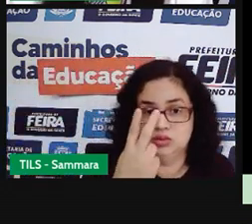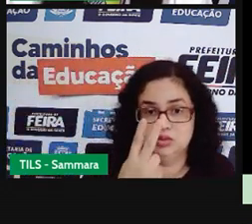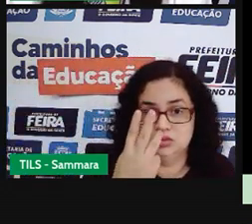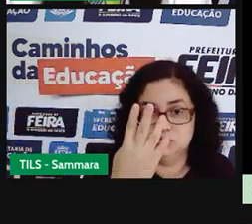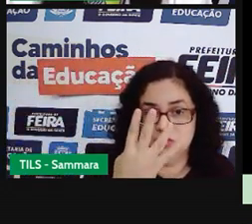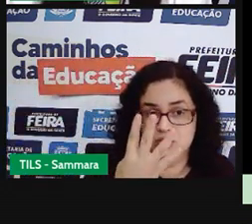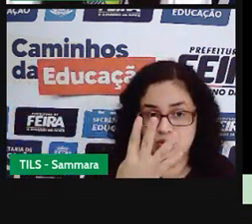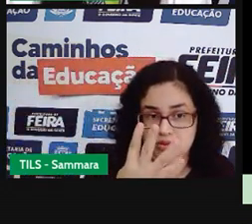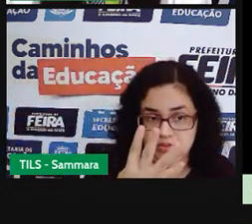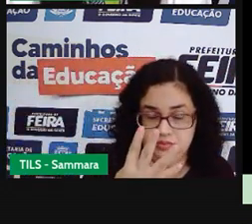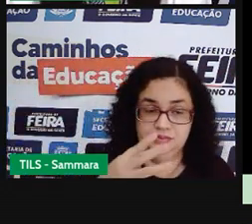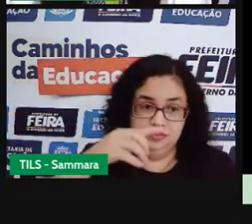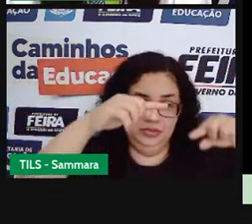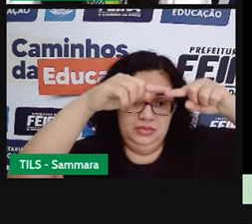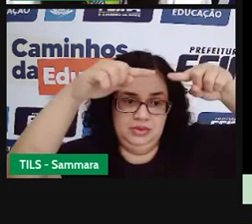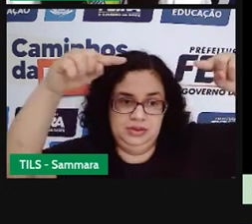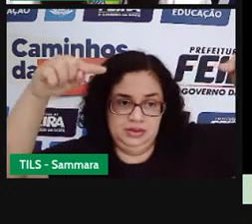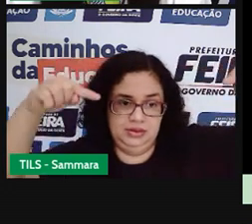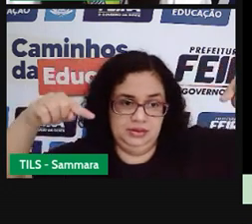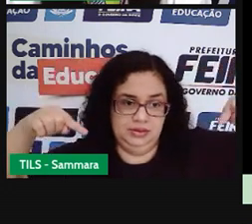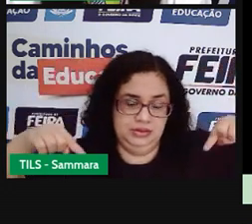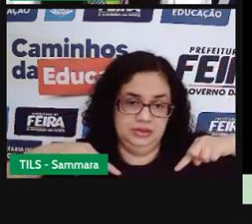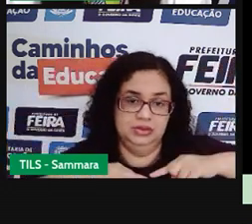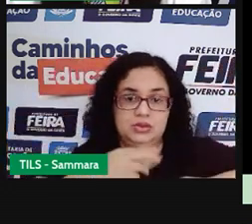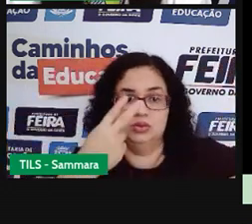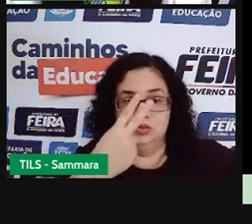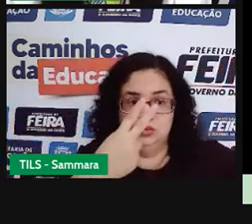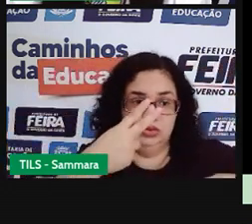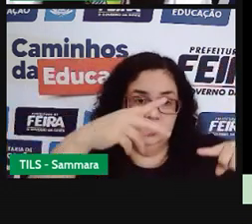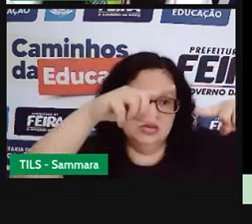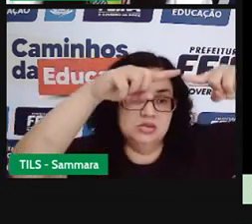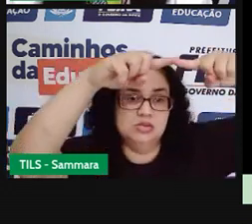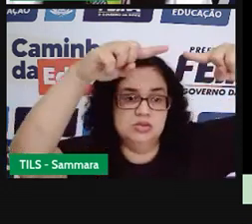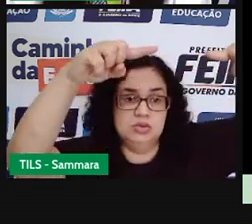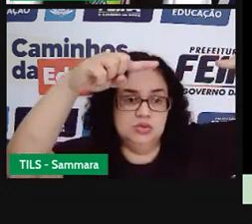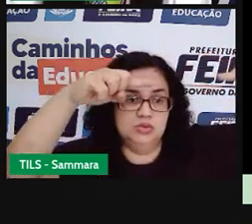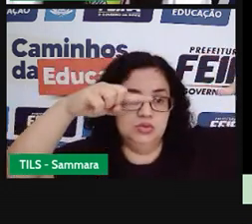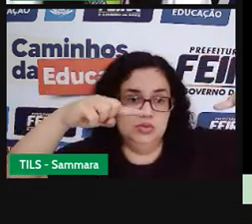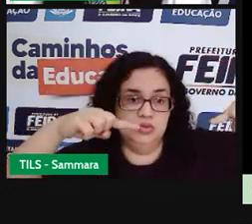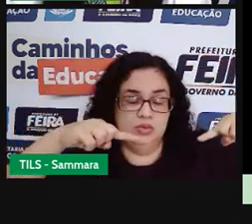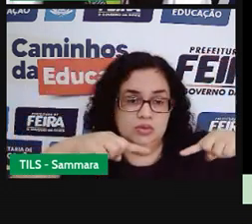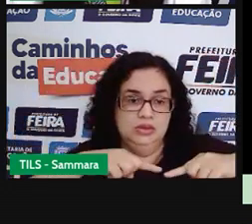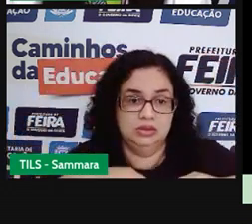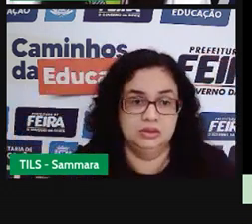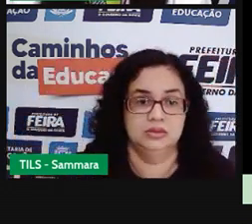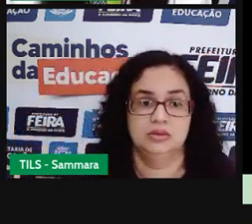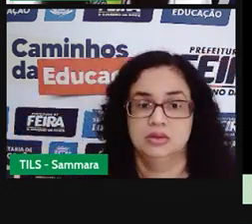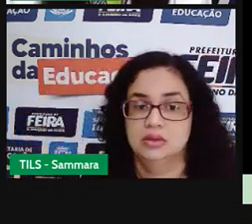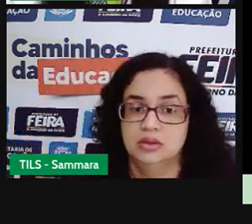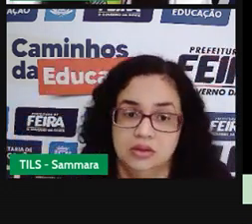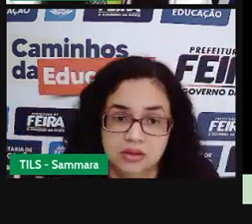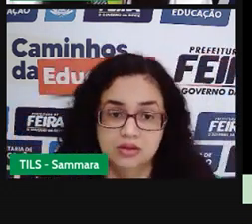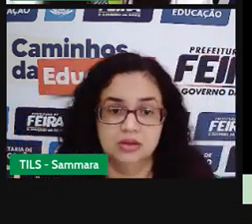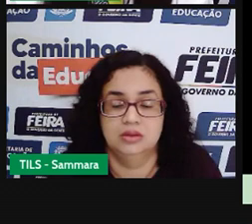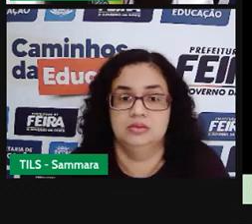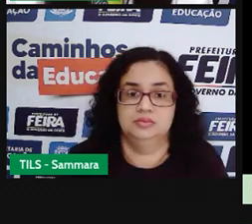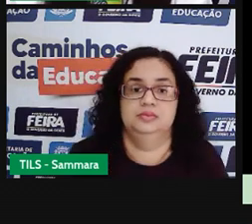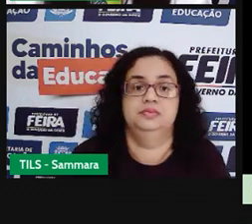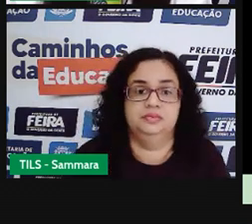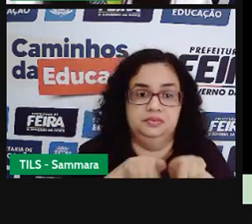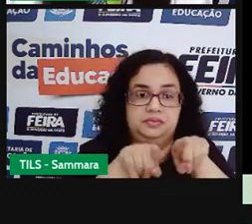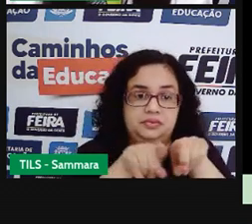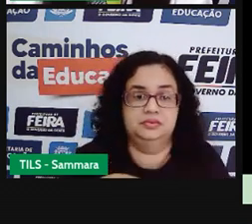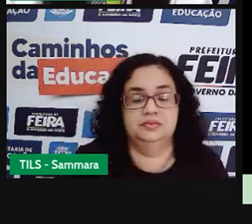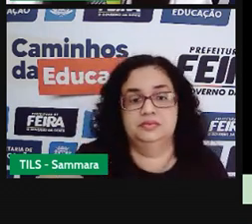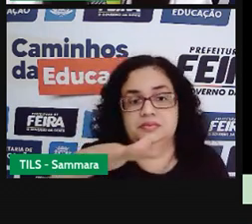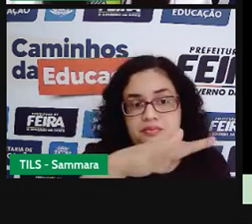a gente consegue também identificar aí ó a presença das fases das arestas e também dos